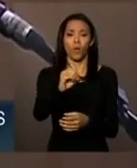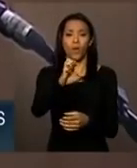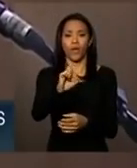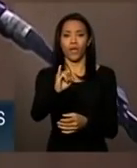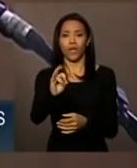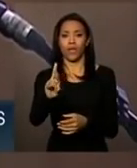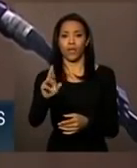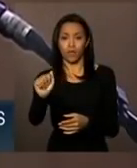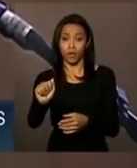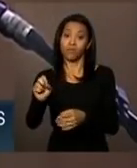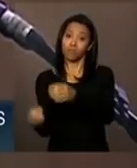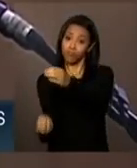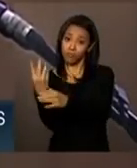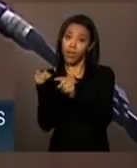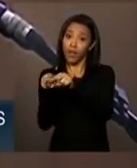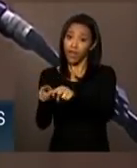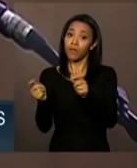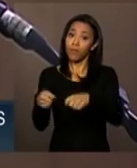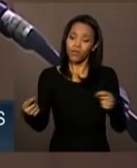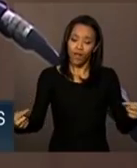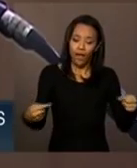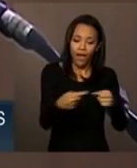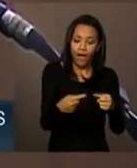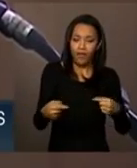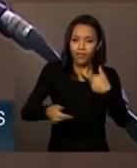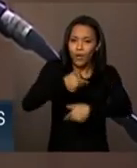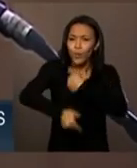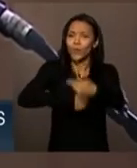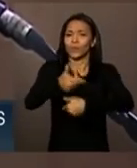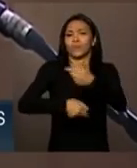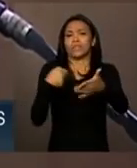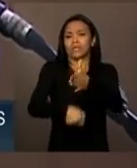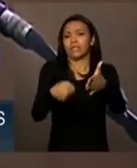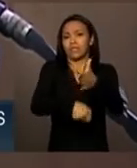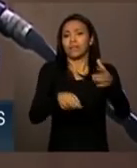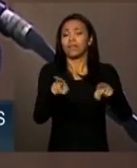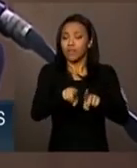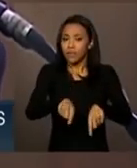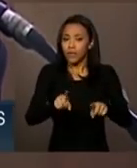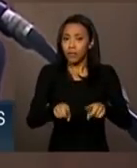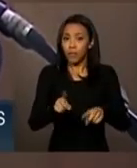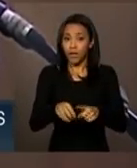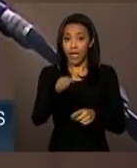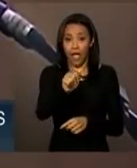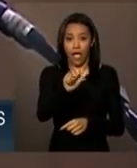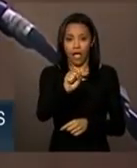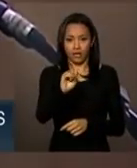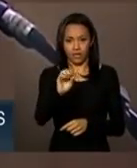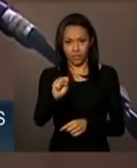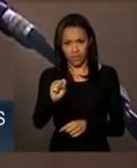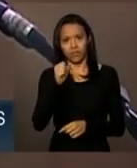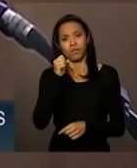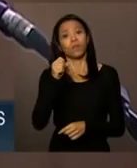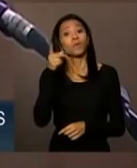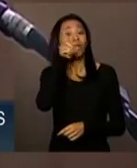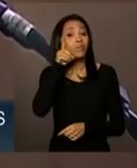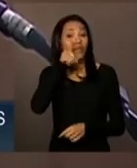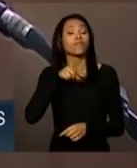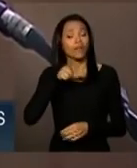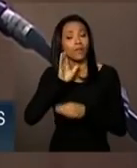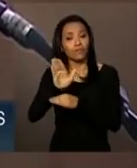a gente possa fazer essa integração. Luta grande, abraçada pelo deputado federal Assis Carvalho, que tem lutado por esse